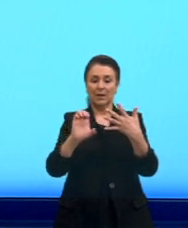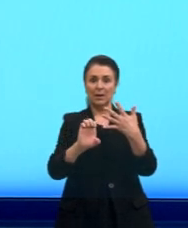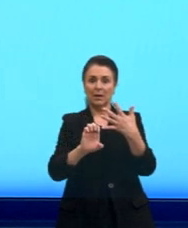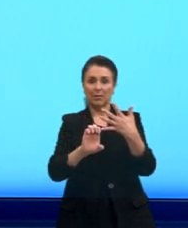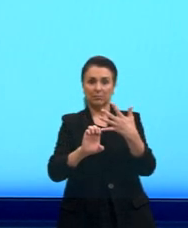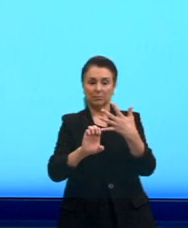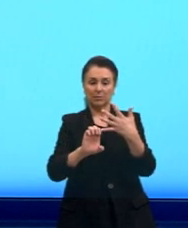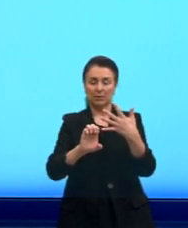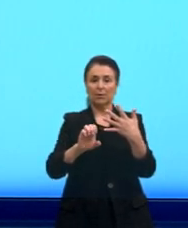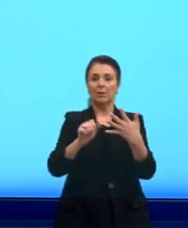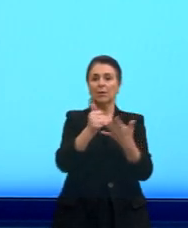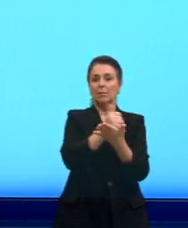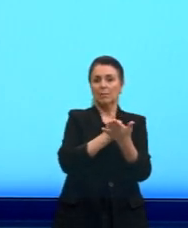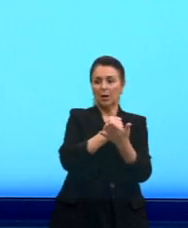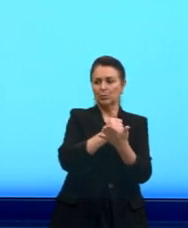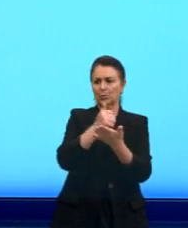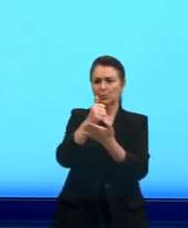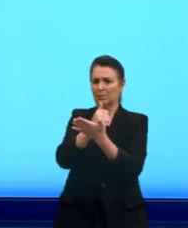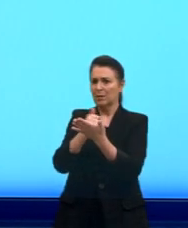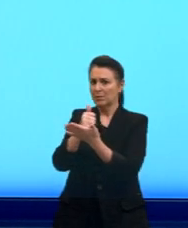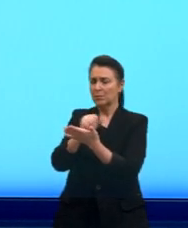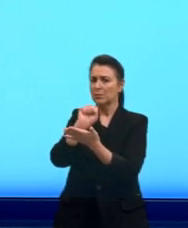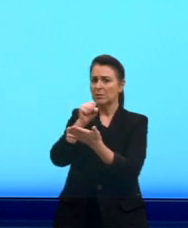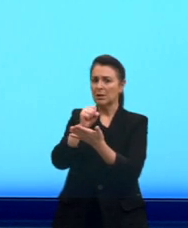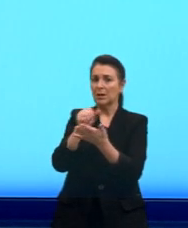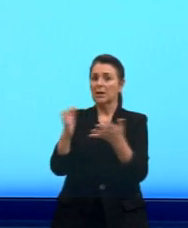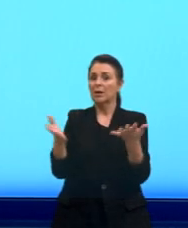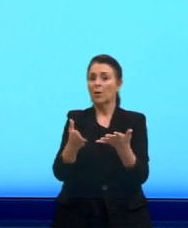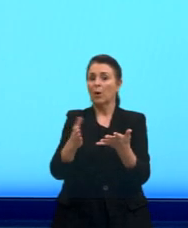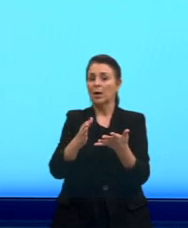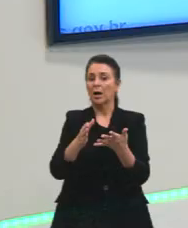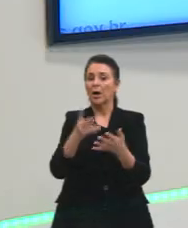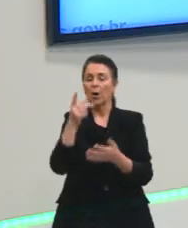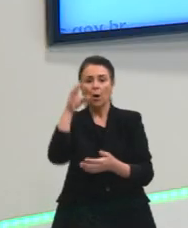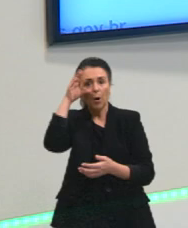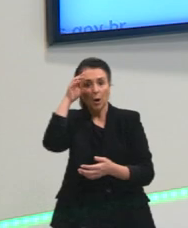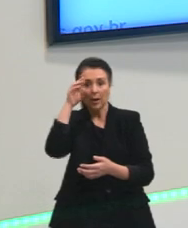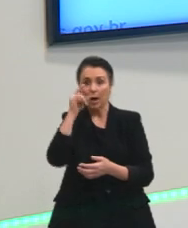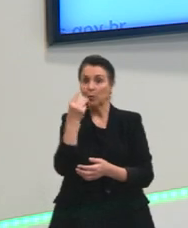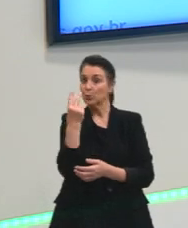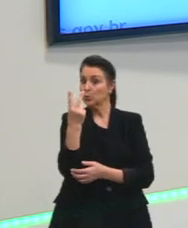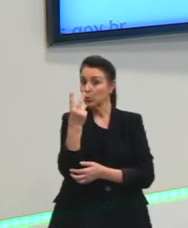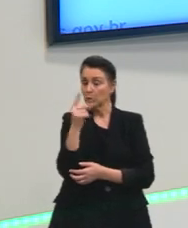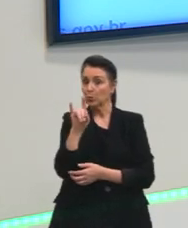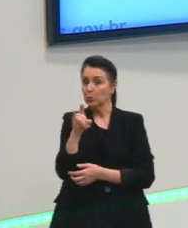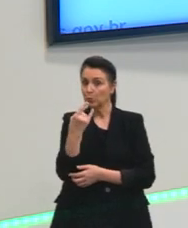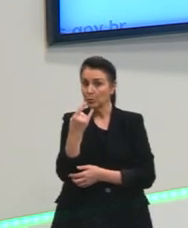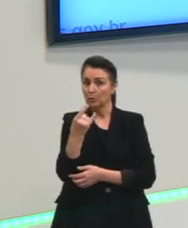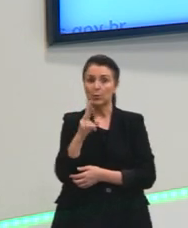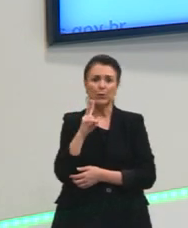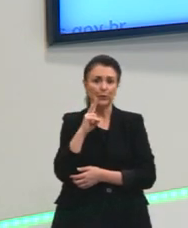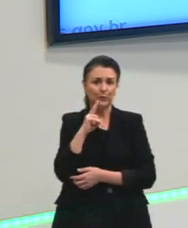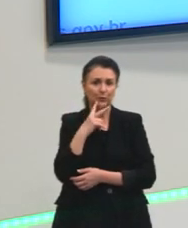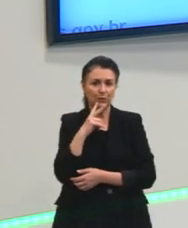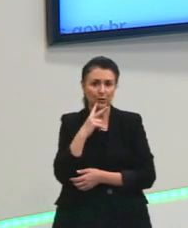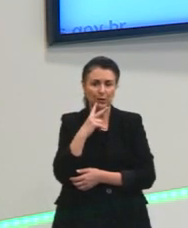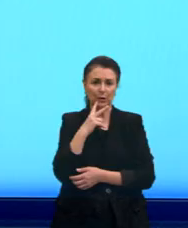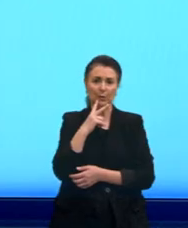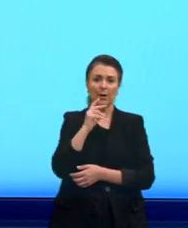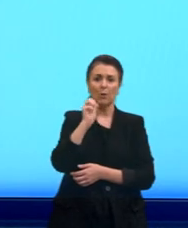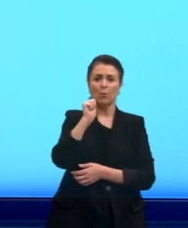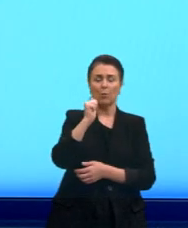e não Basic básico sim mas vamos confirmar esses dois últimos são ácidos o vinagre é um ácido acético